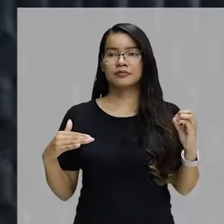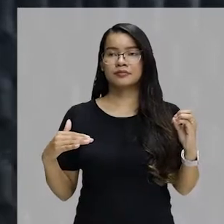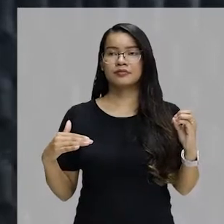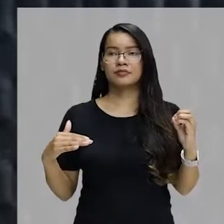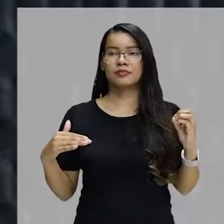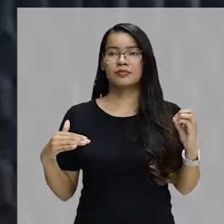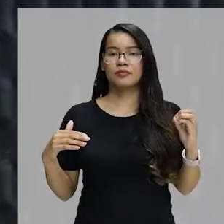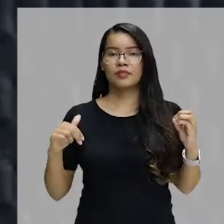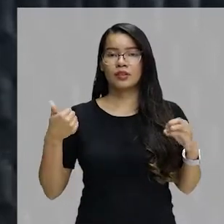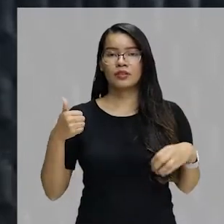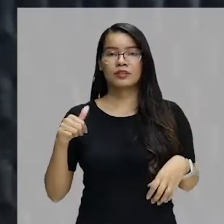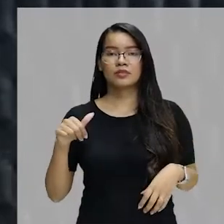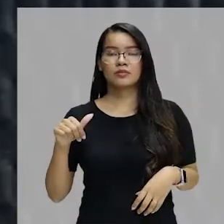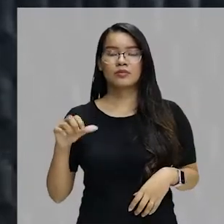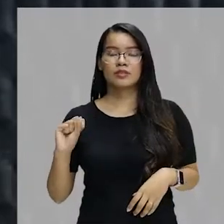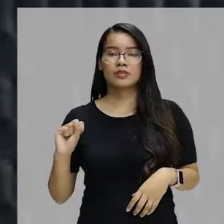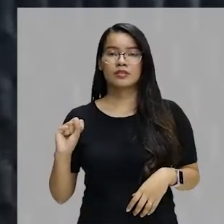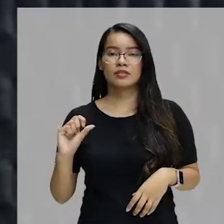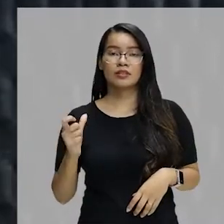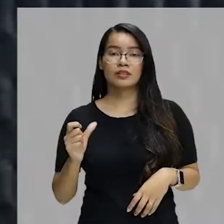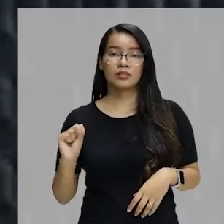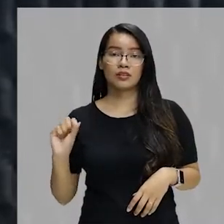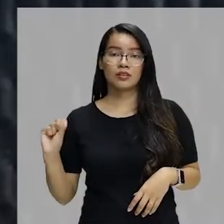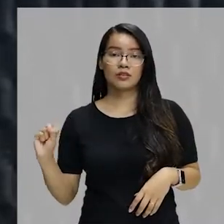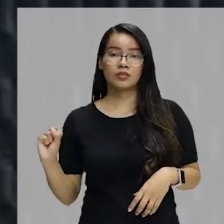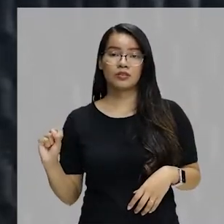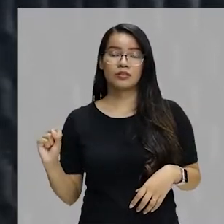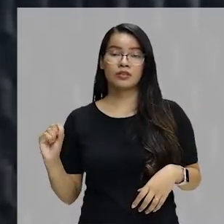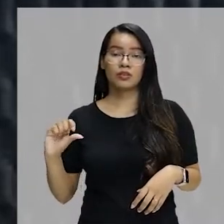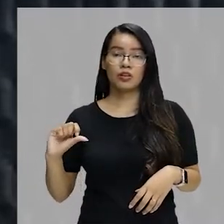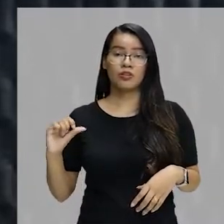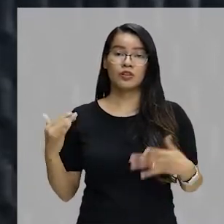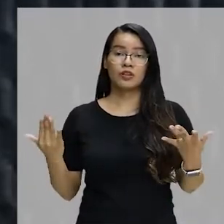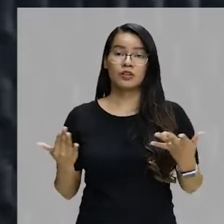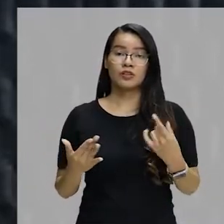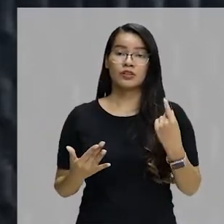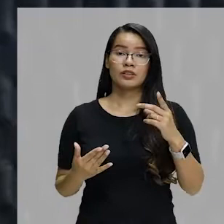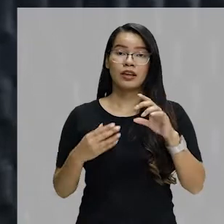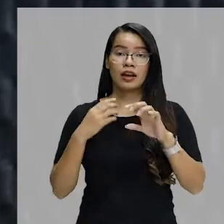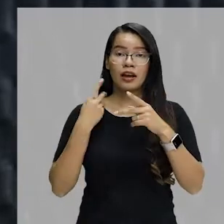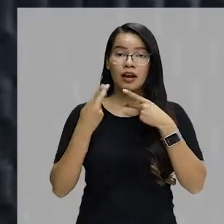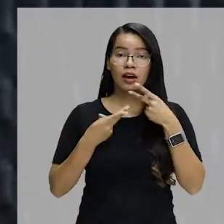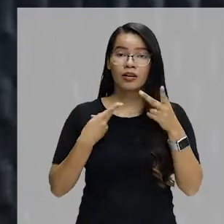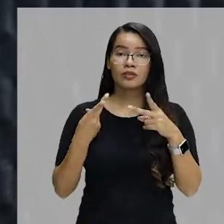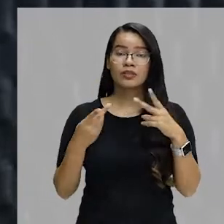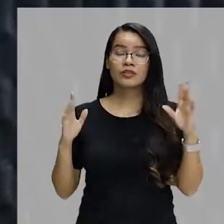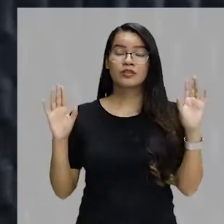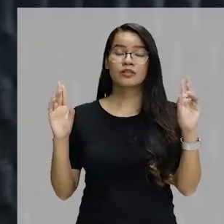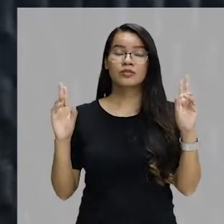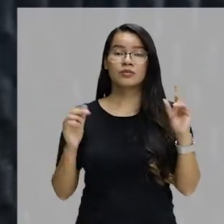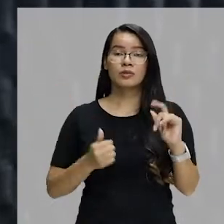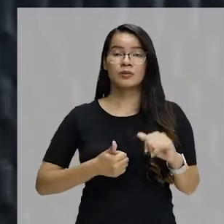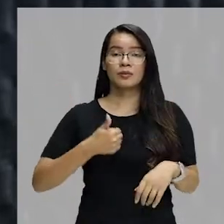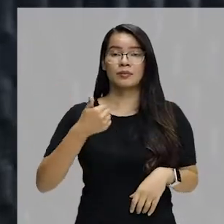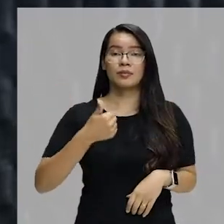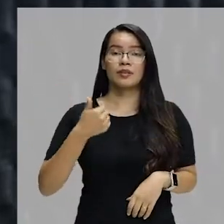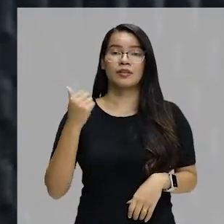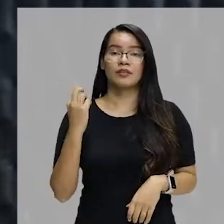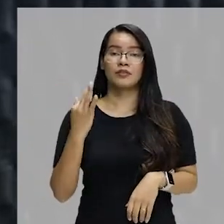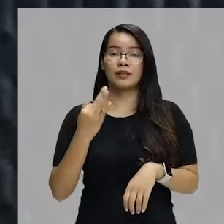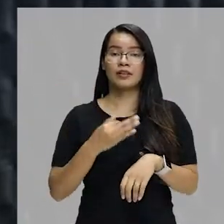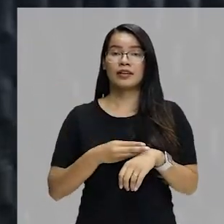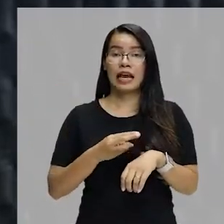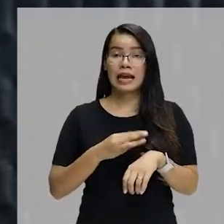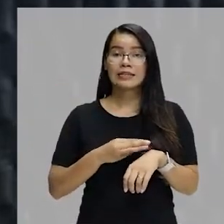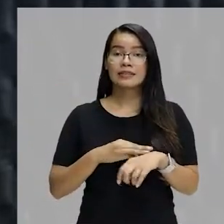República, em 1889. Na aula de hoje, iremos discutir a primeira fase da monarquia